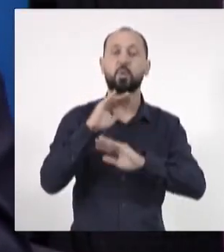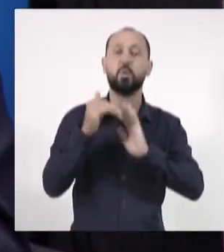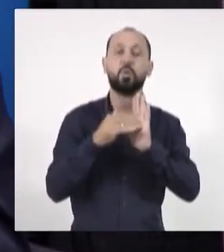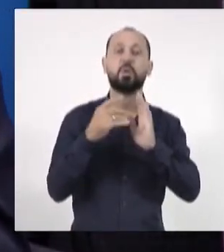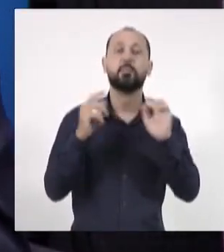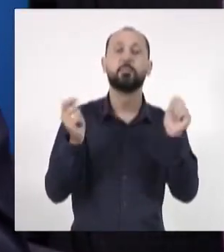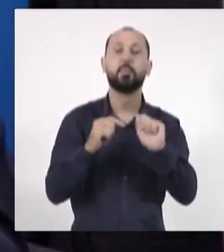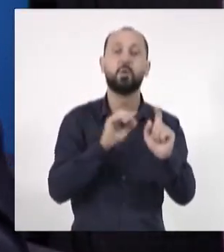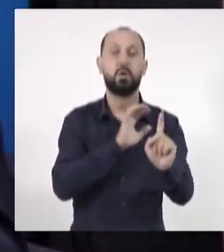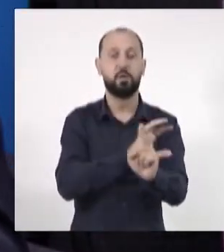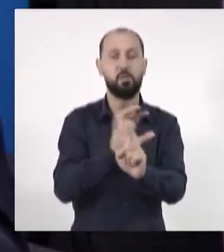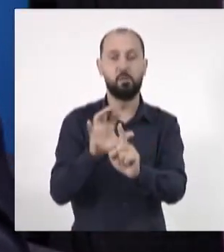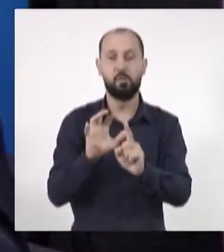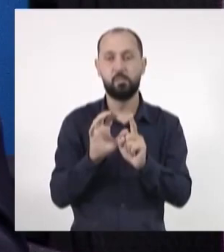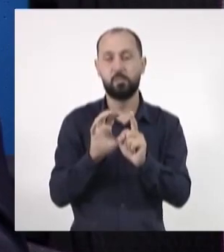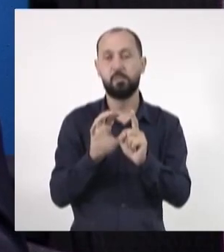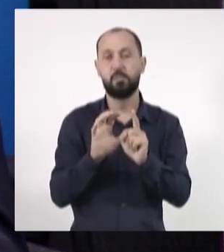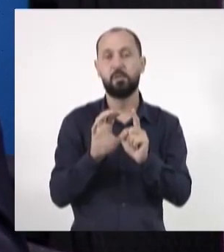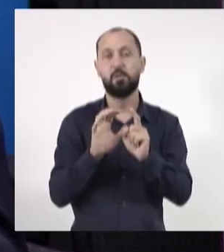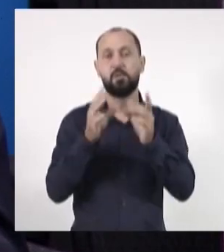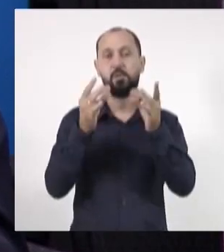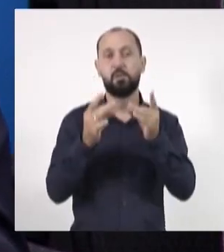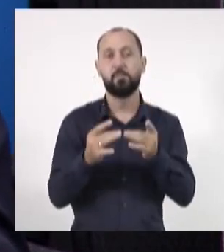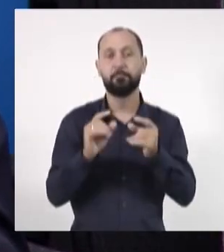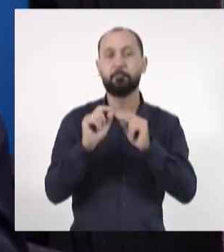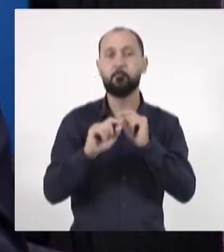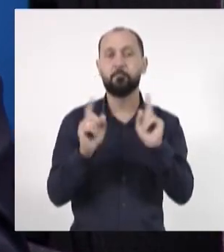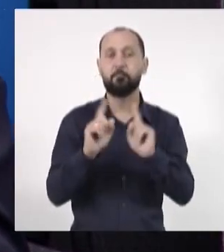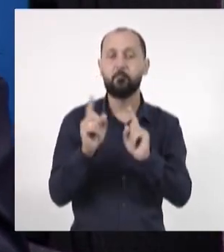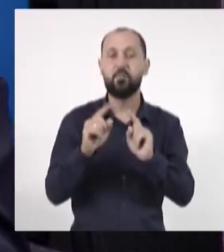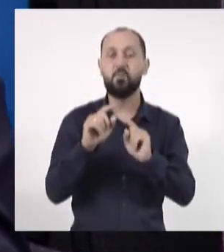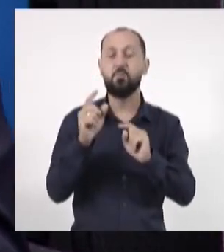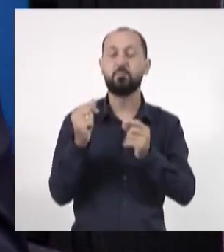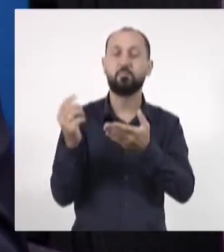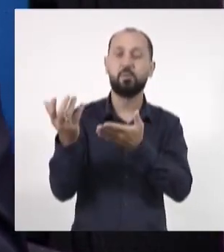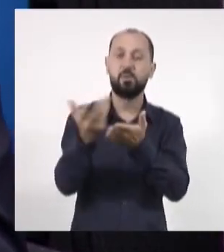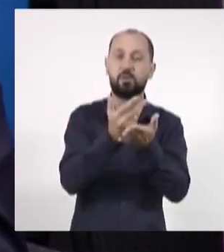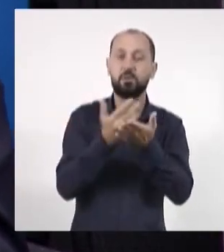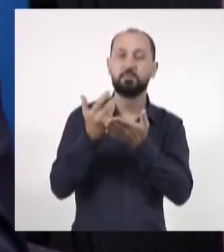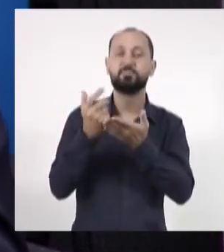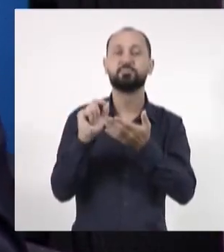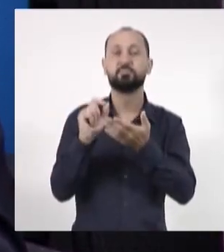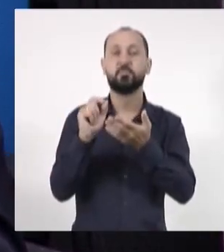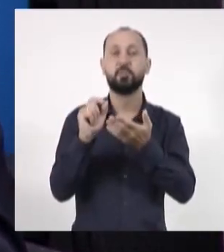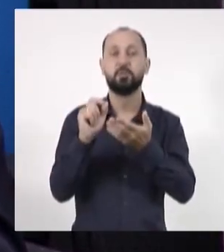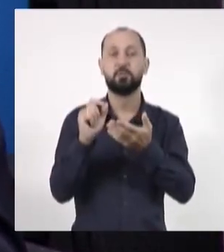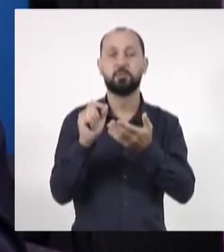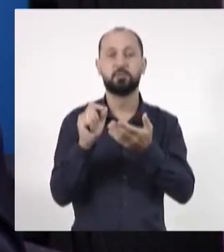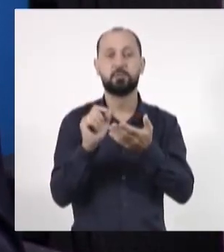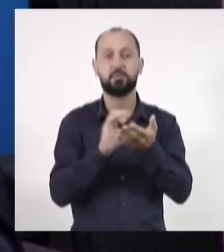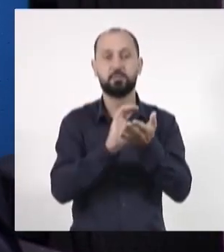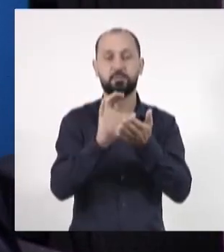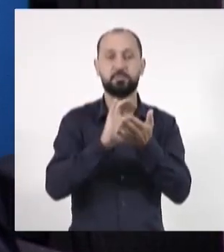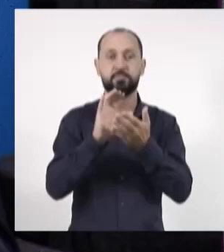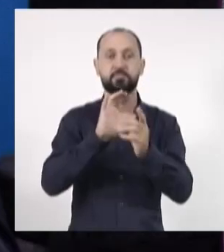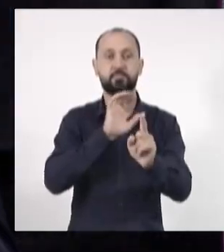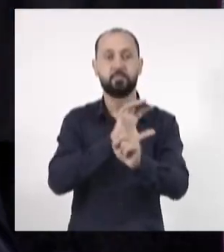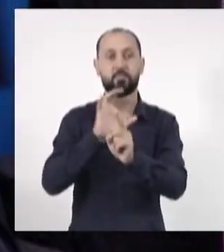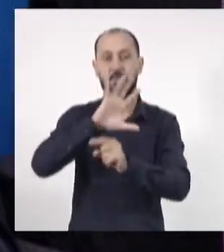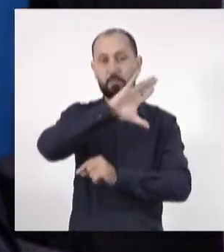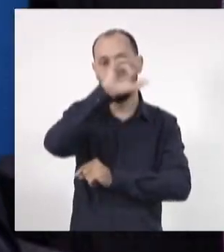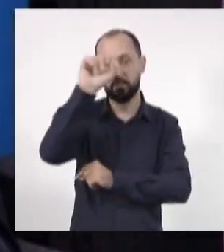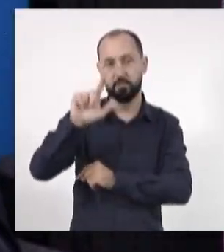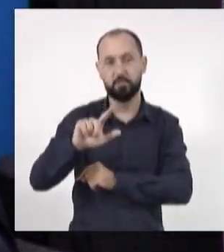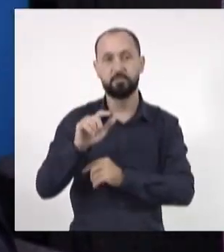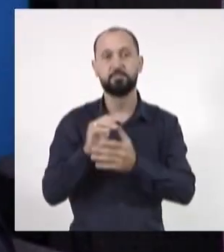que poderia impactar sobre o ponto de vista de não atração de investimentos e redução da arrecadação, ele impacta no Mato Grosso do